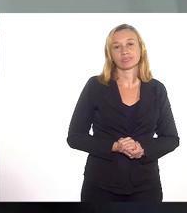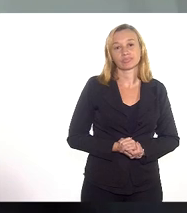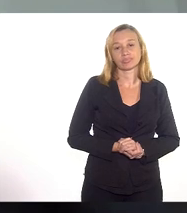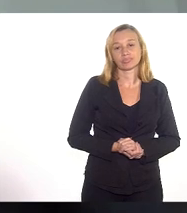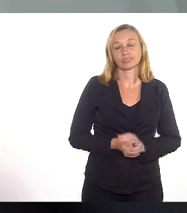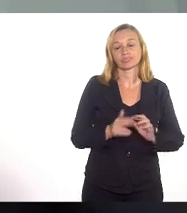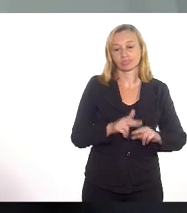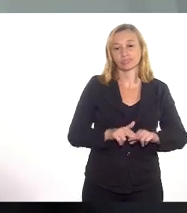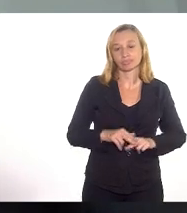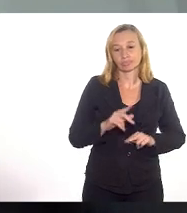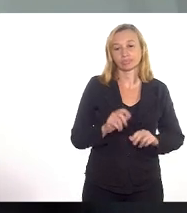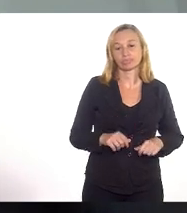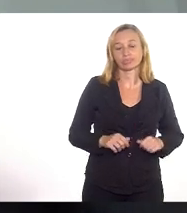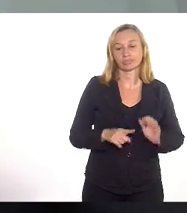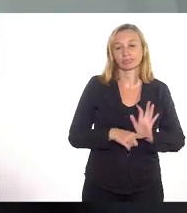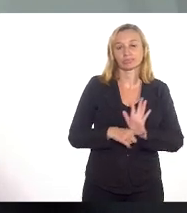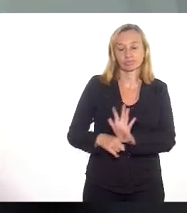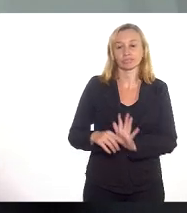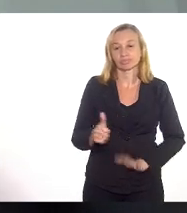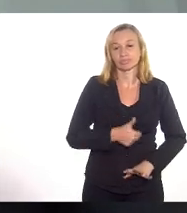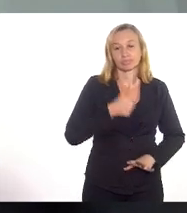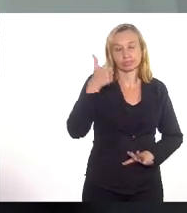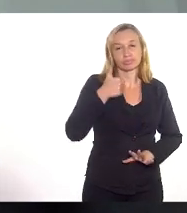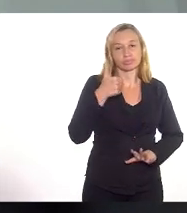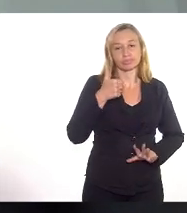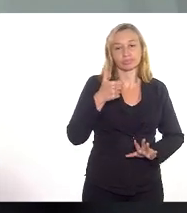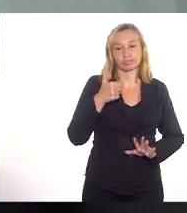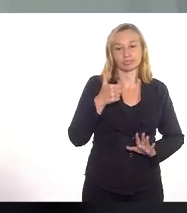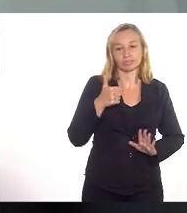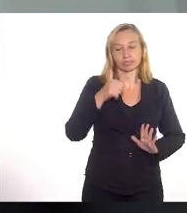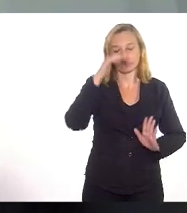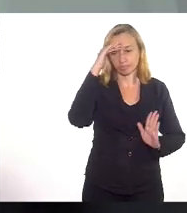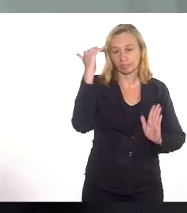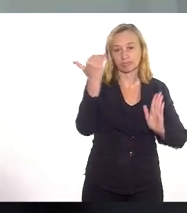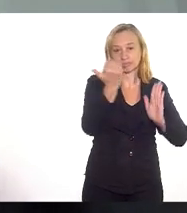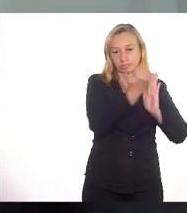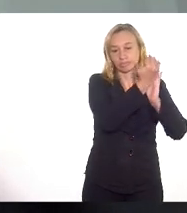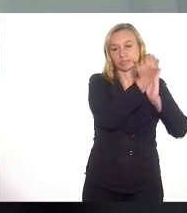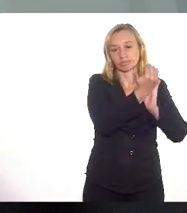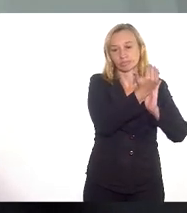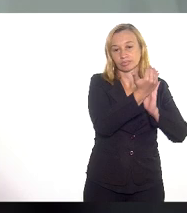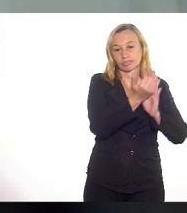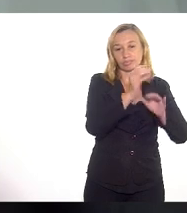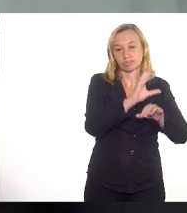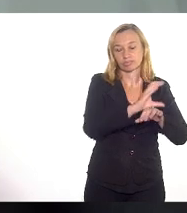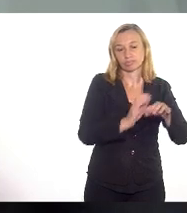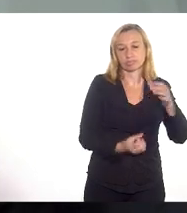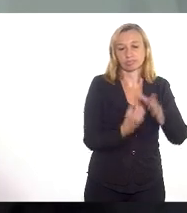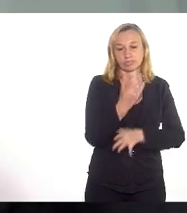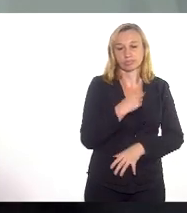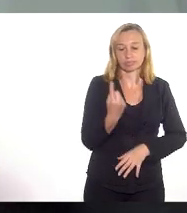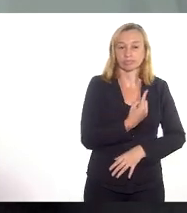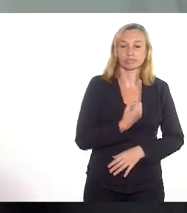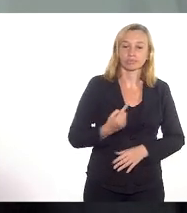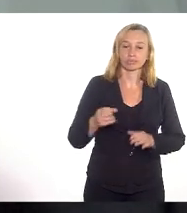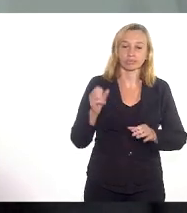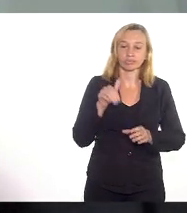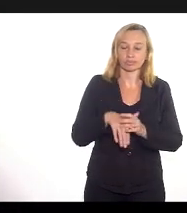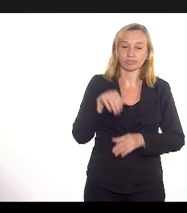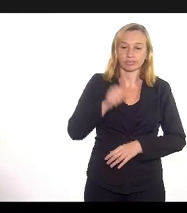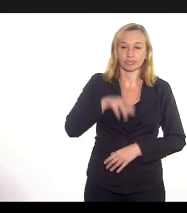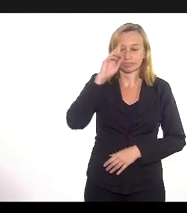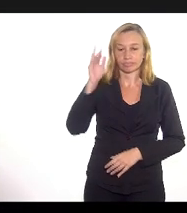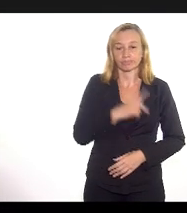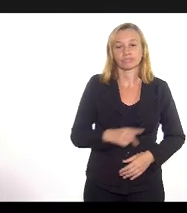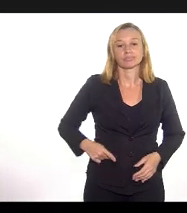forma que a gente vai garantir que ela possa estar agindo cada vez mais dentro da própria lei que foi constituída por todos nós. Voto sim, senhor presidente.